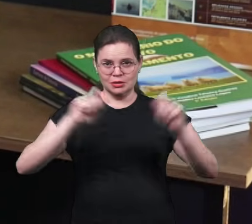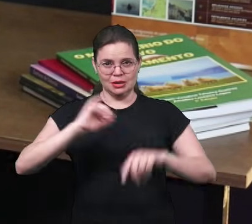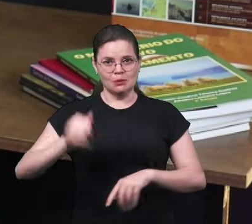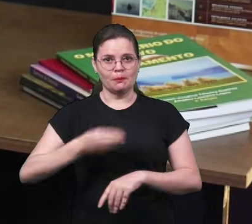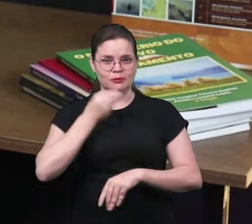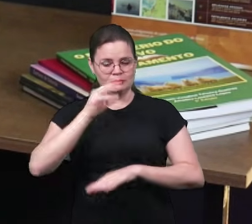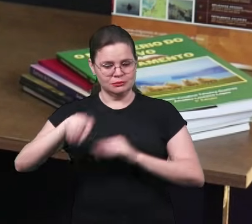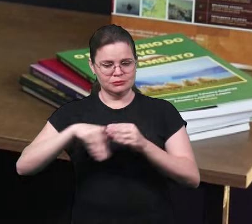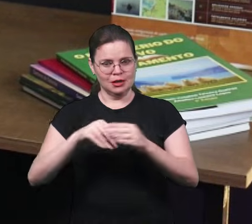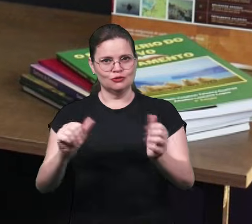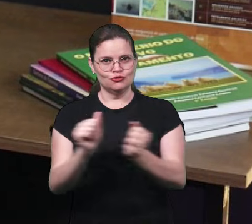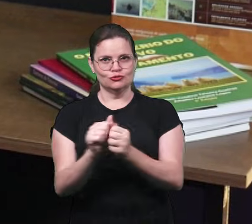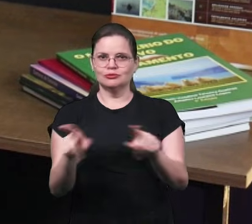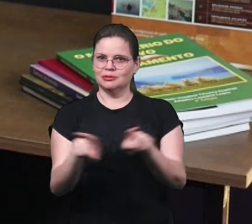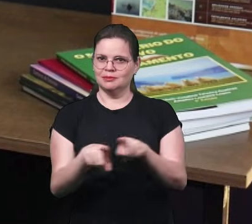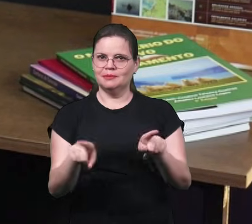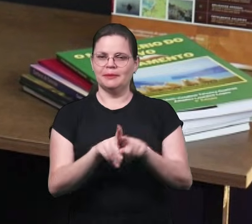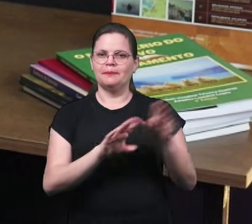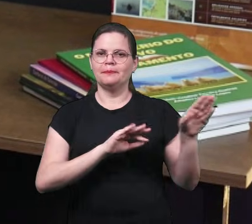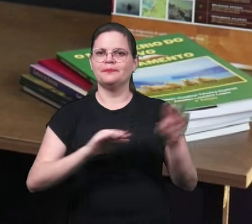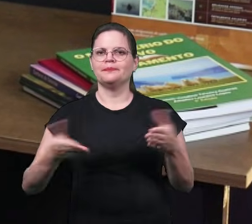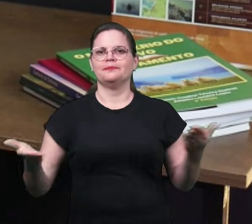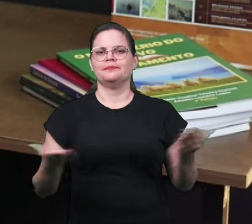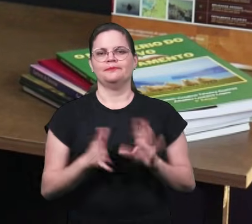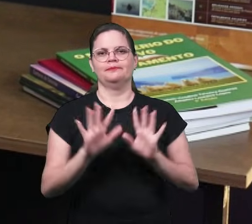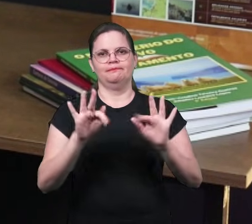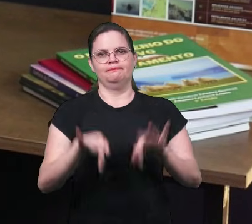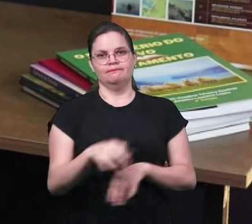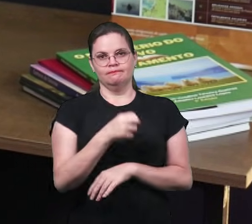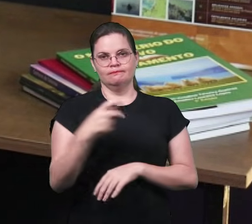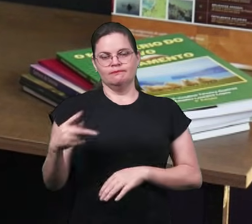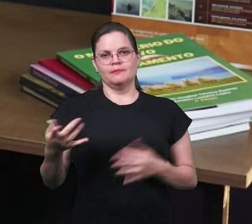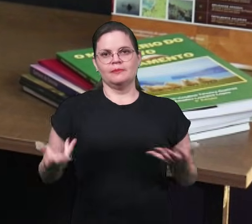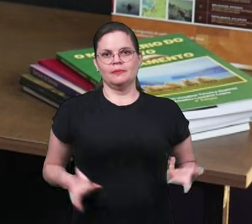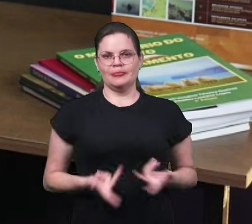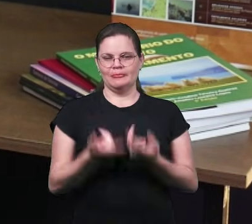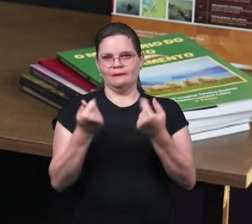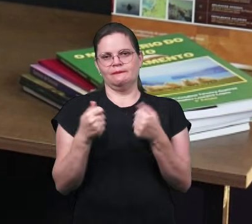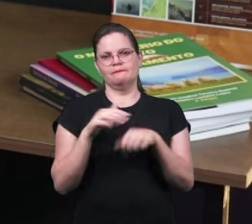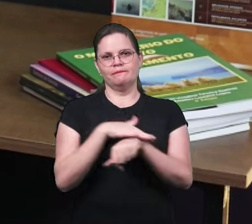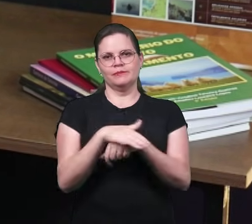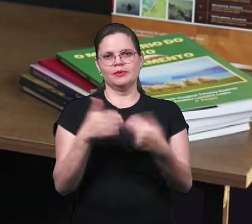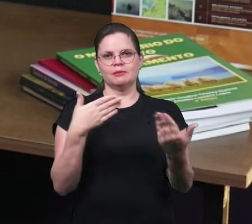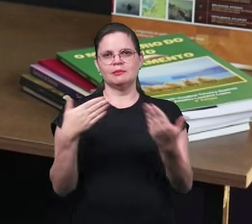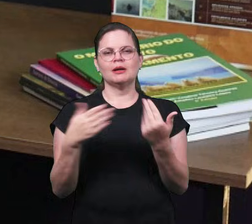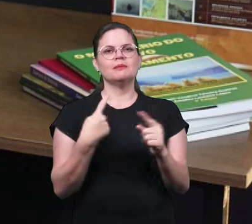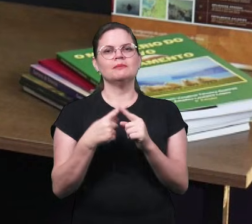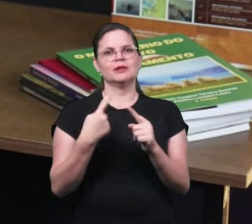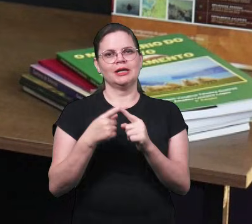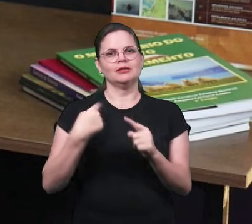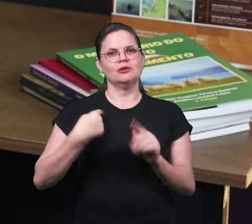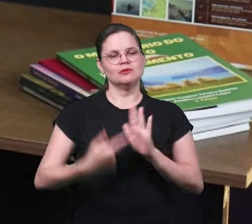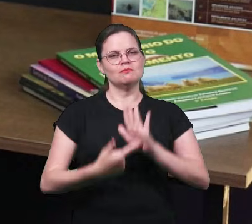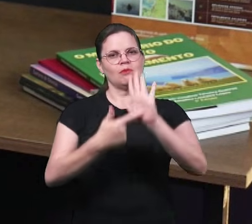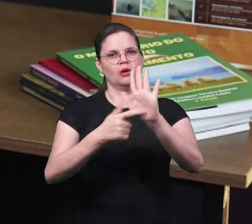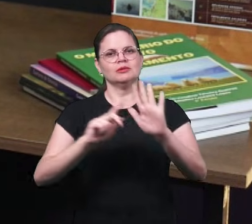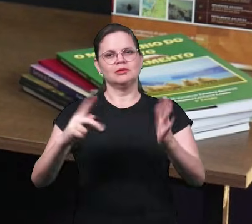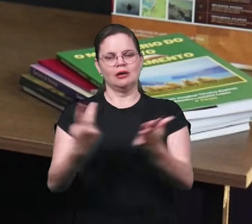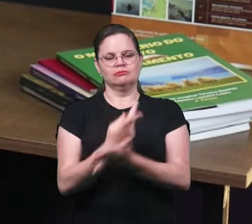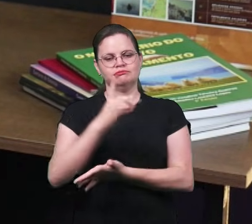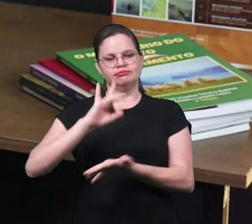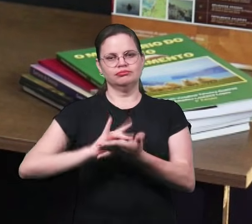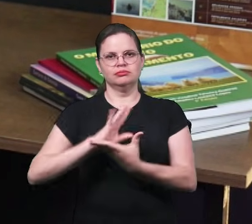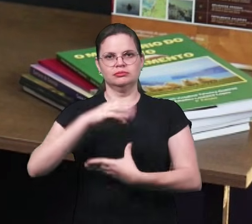estamos chegando ao final desse episódio, né? Maravilhoso, né, o assunto, porque traz a nossa realidade, a nossa